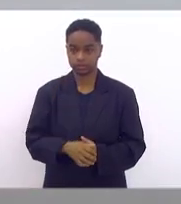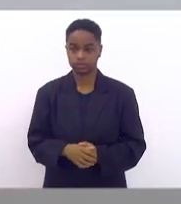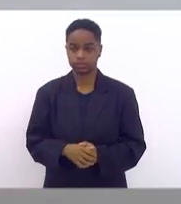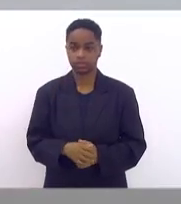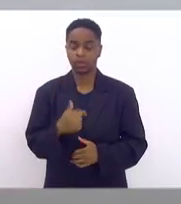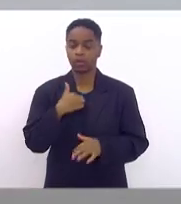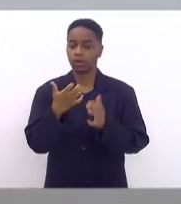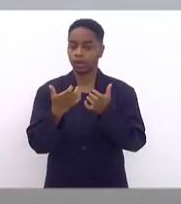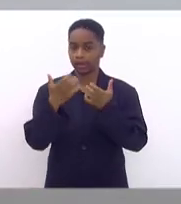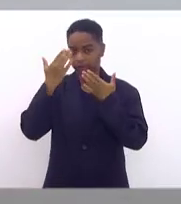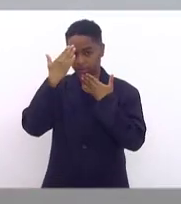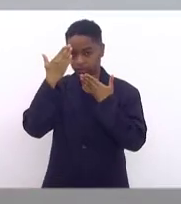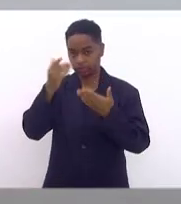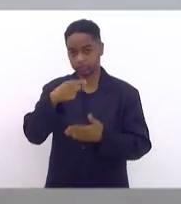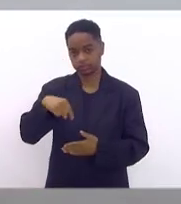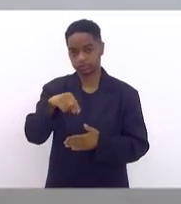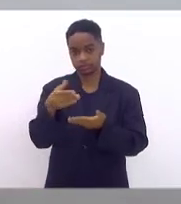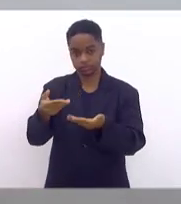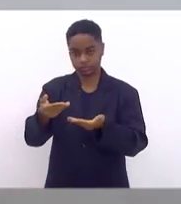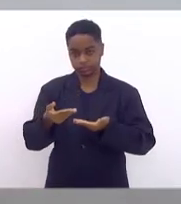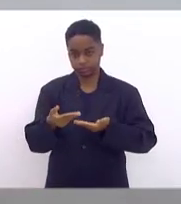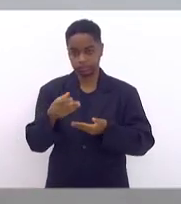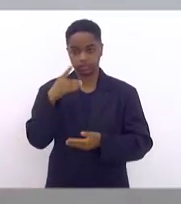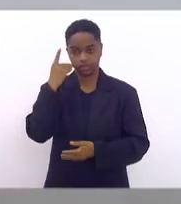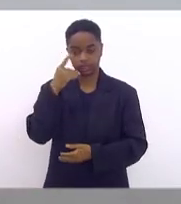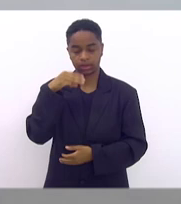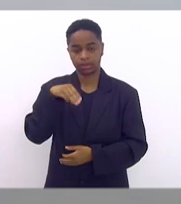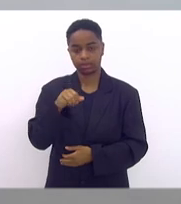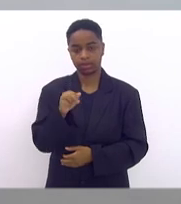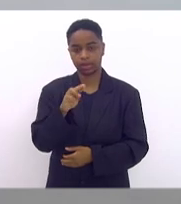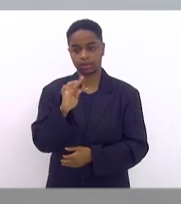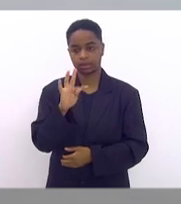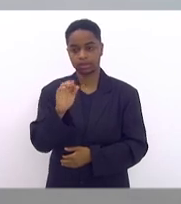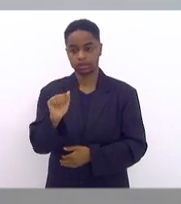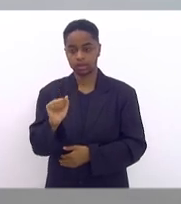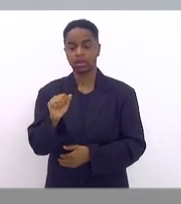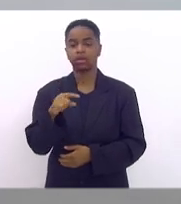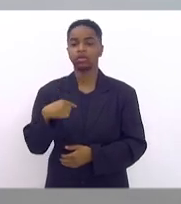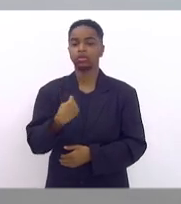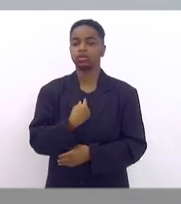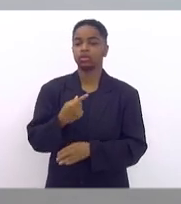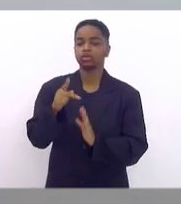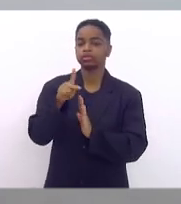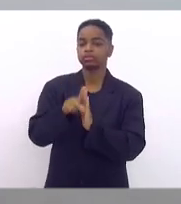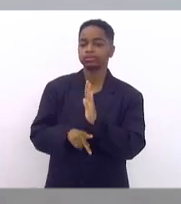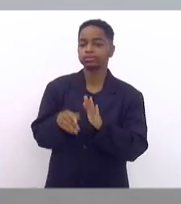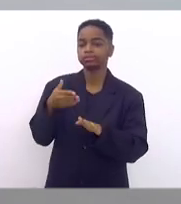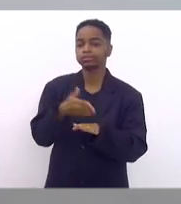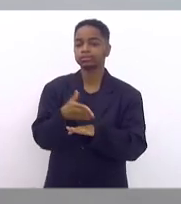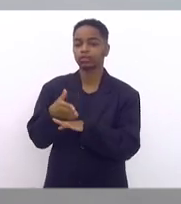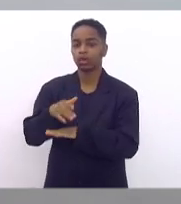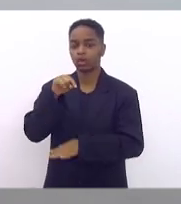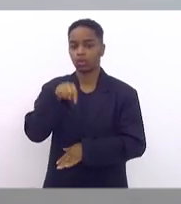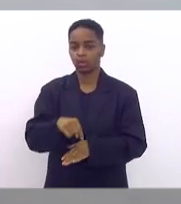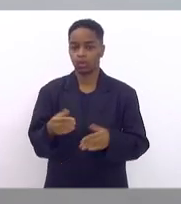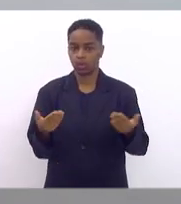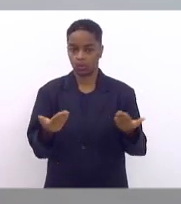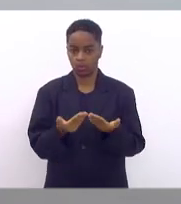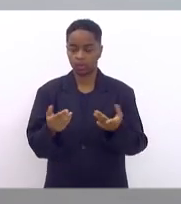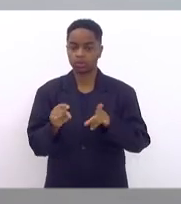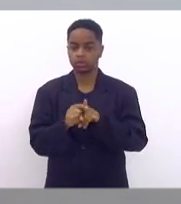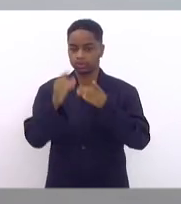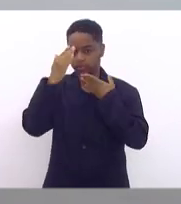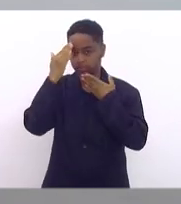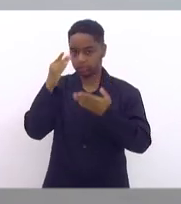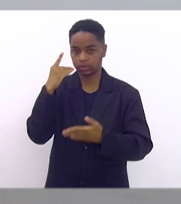Gostaria de agradecer o convite da deputada Marta Rocha, nosso projeto está aqui hoje, agradecer aos deputados e